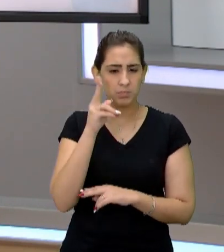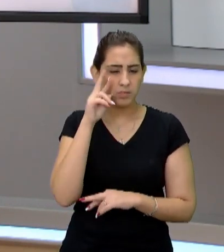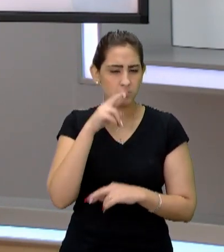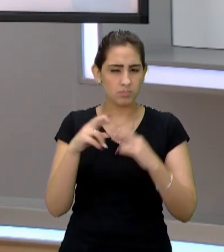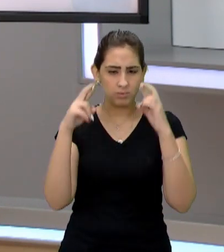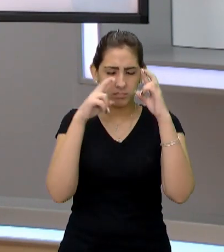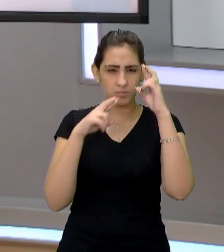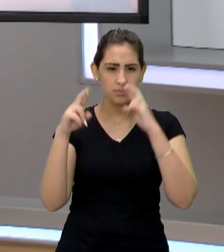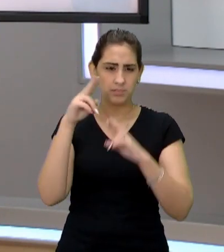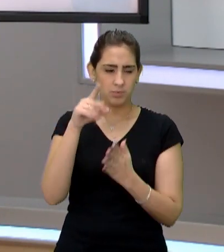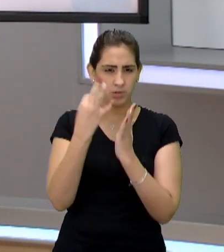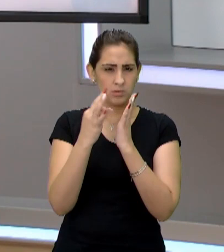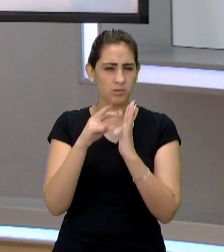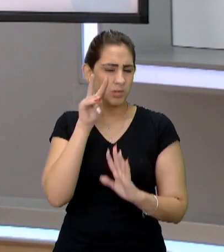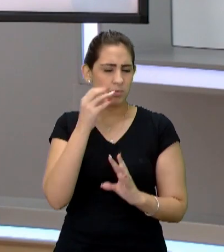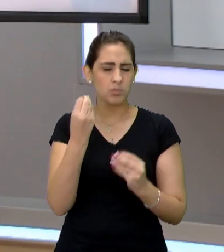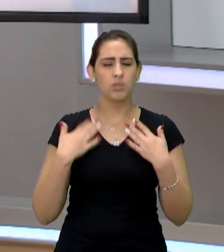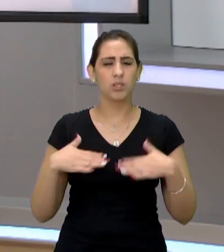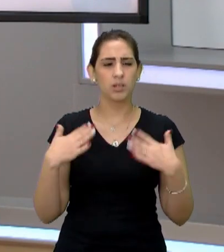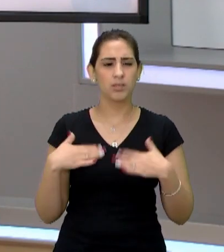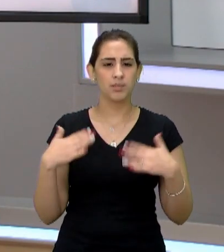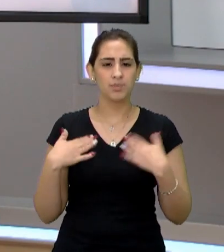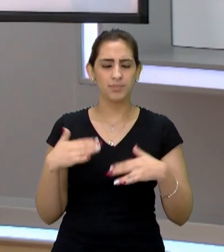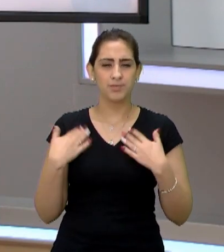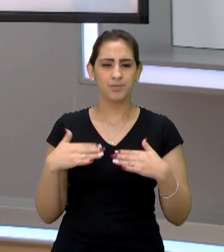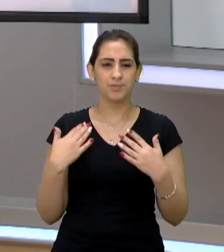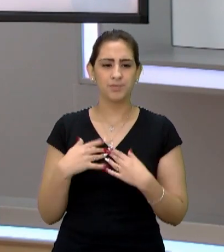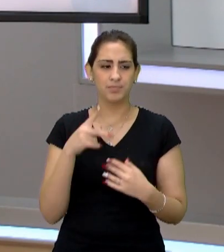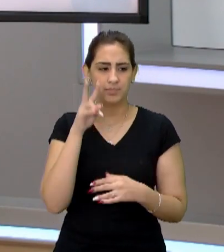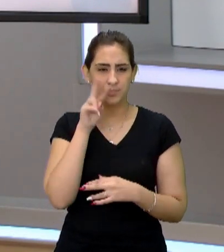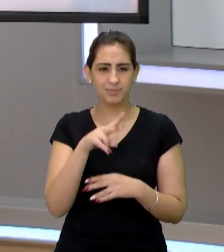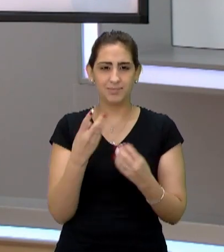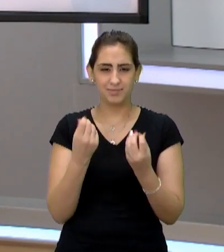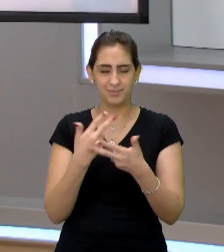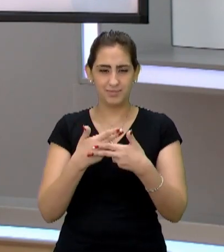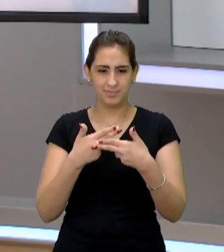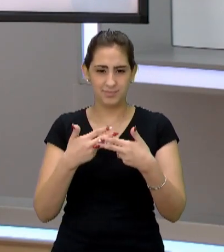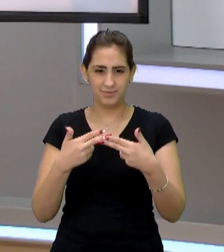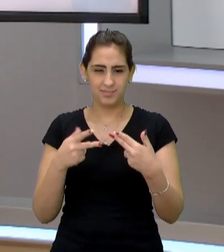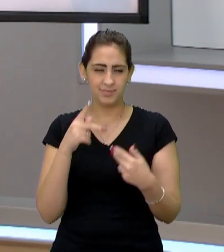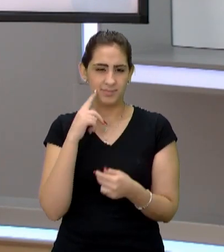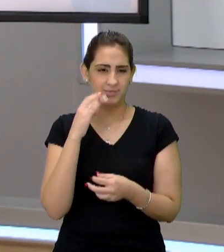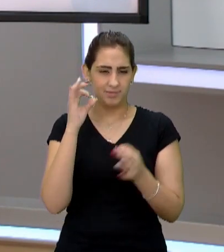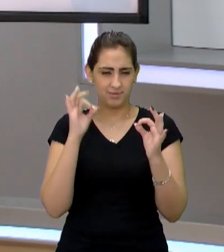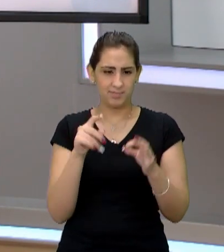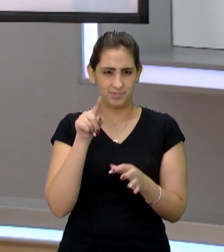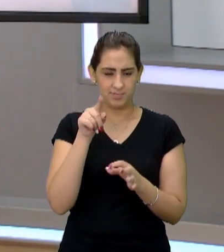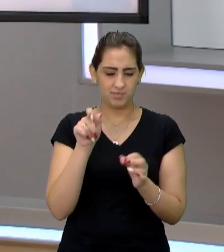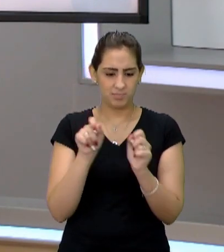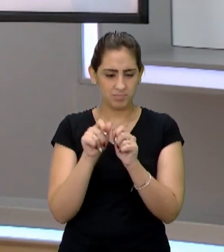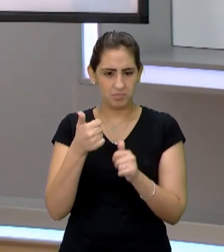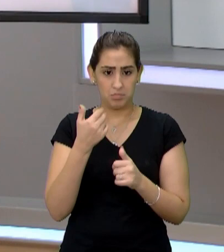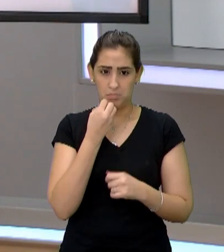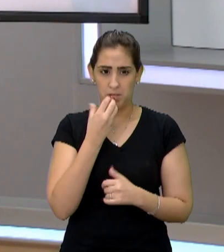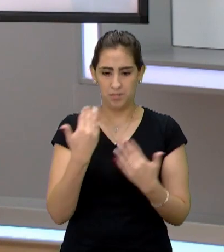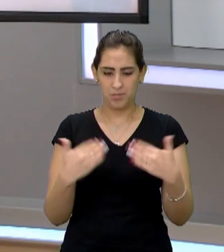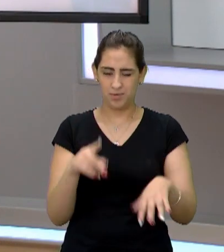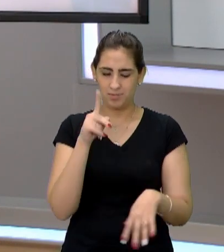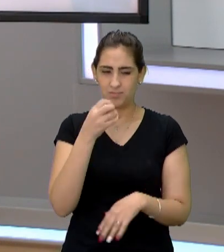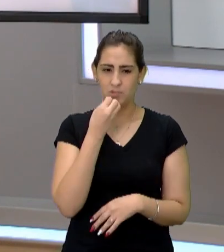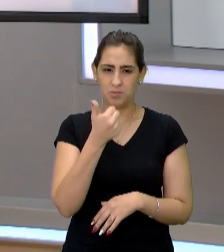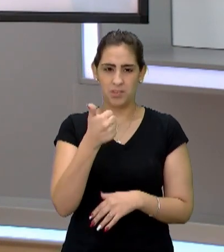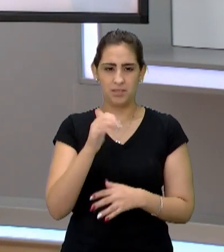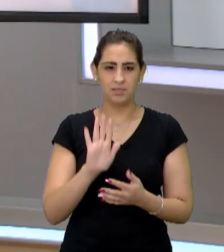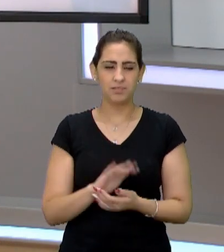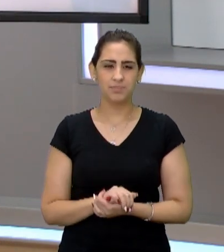você vai ver que é muito tranquilo, né? E você vai recordar de muita coisa aí. Eu tenho certeza que você deve ter se dado muito bem nessa prova também, tá certo?